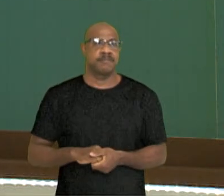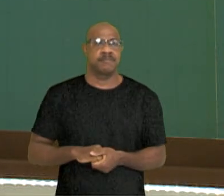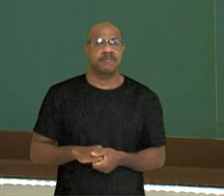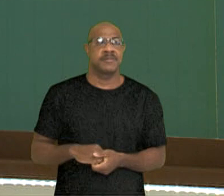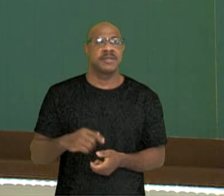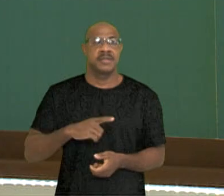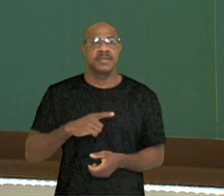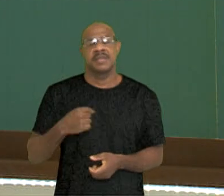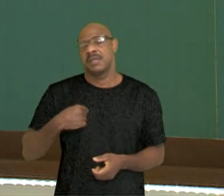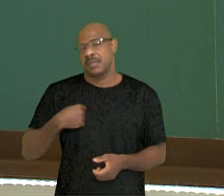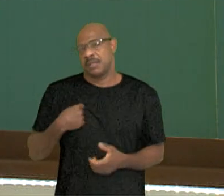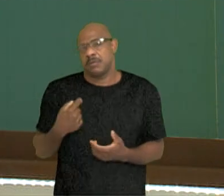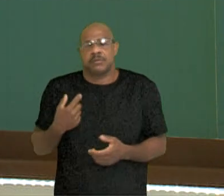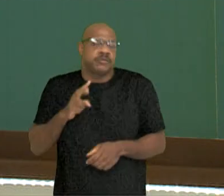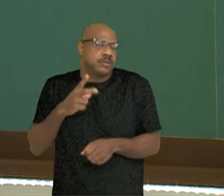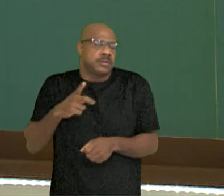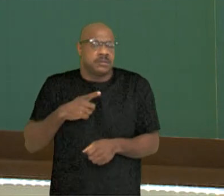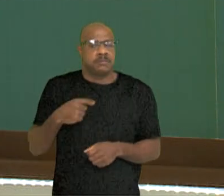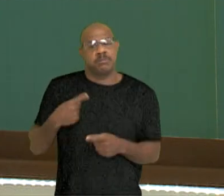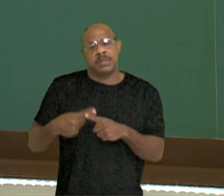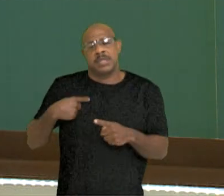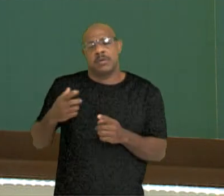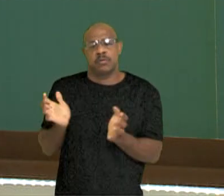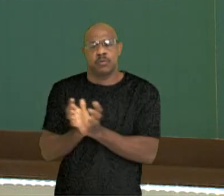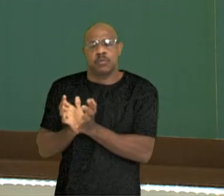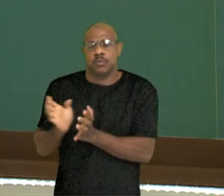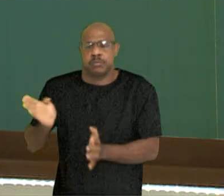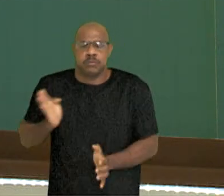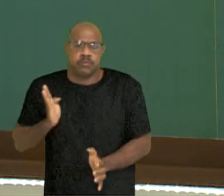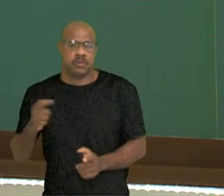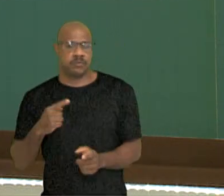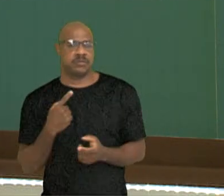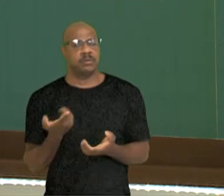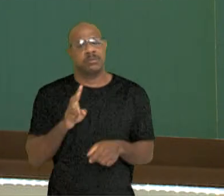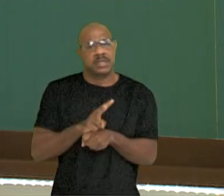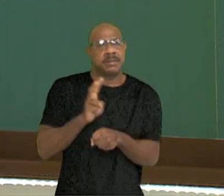que ele teria lá um tratamento especial no céu ou no inferno.